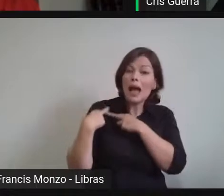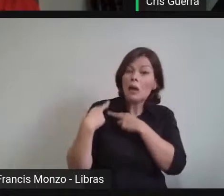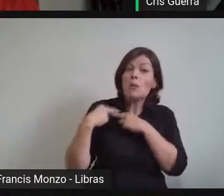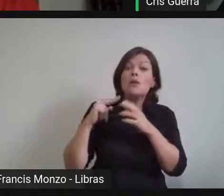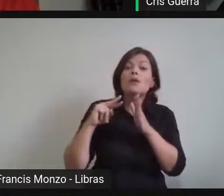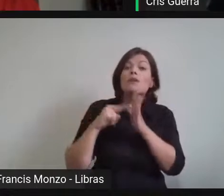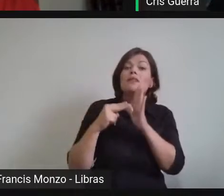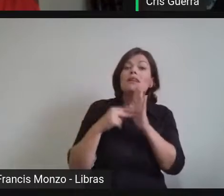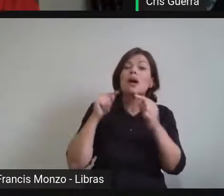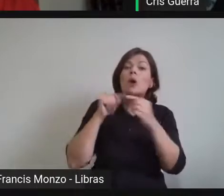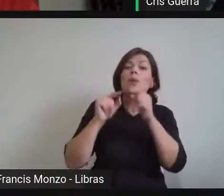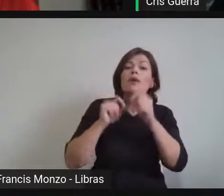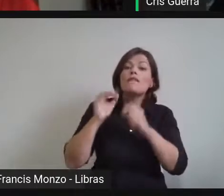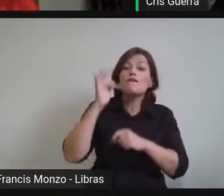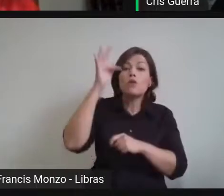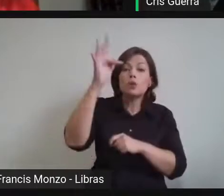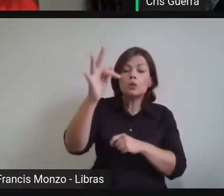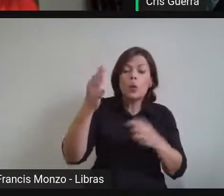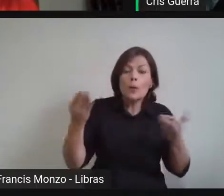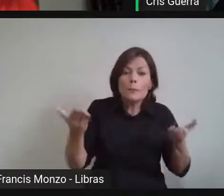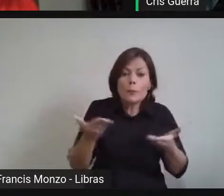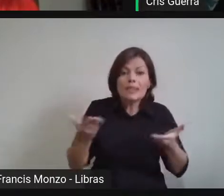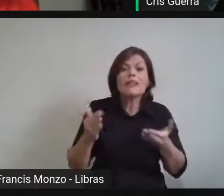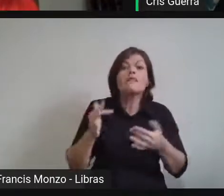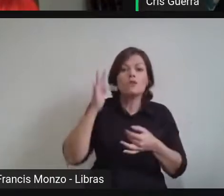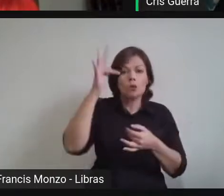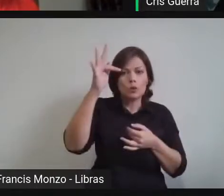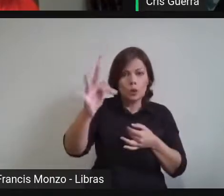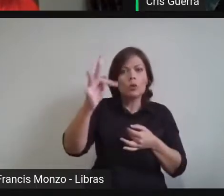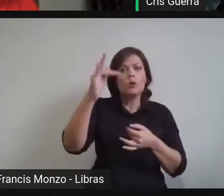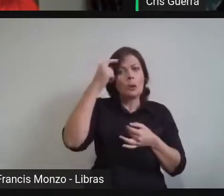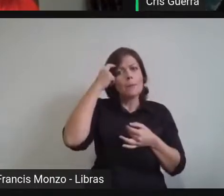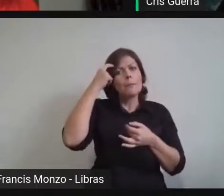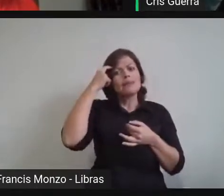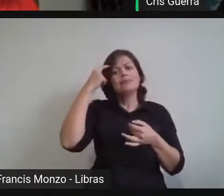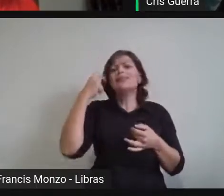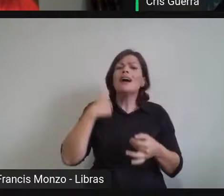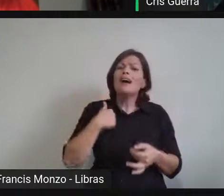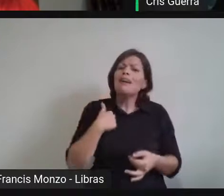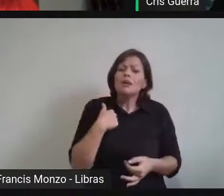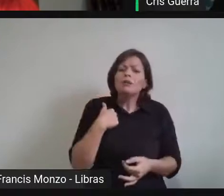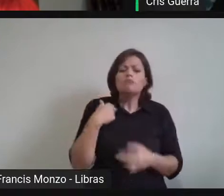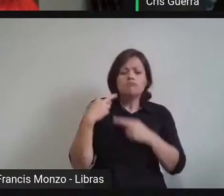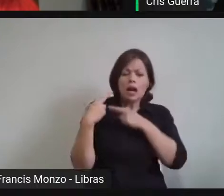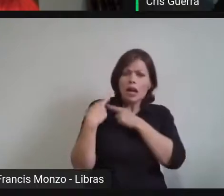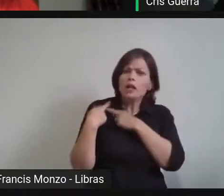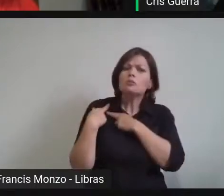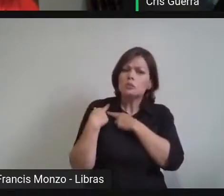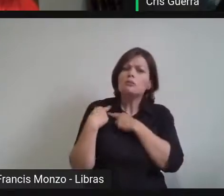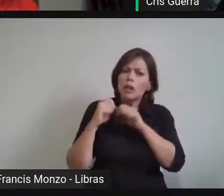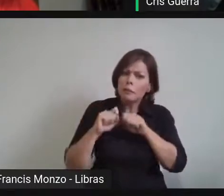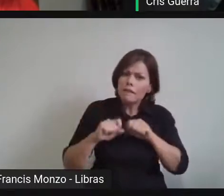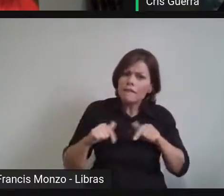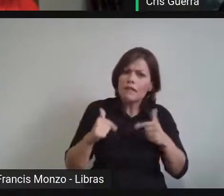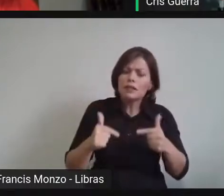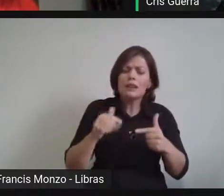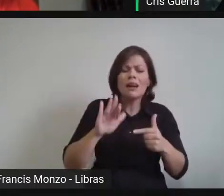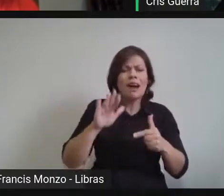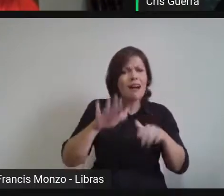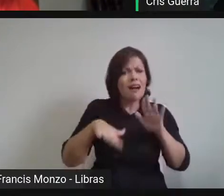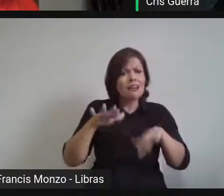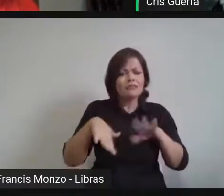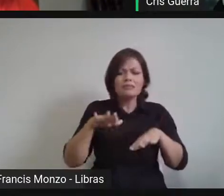eu tenho responsabilidade. E tem coisa que você fala, olha, eu tô cansada, não vou conseguir. E a gente